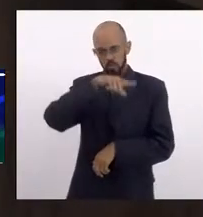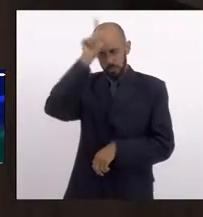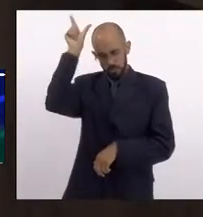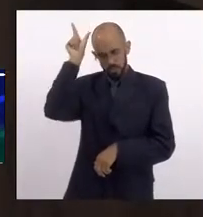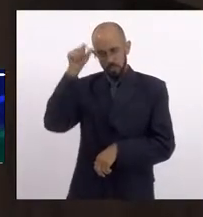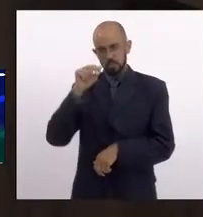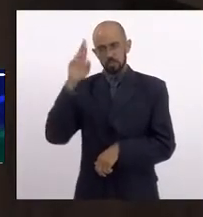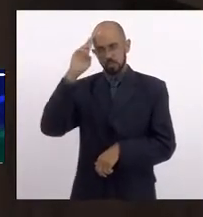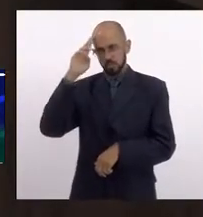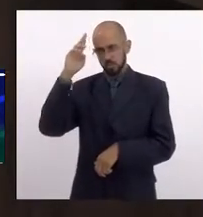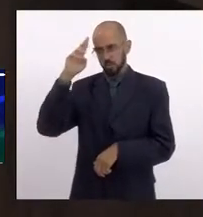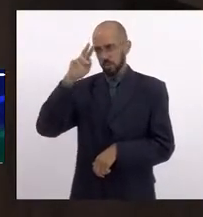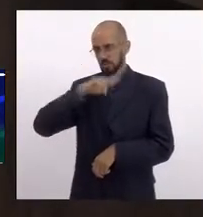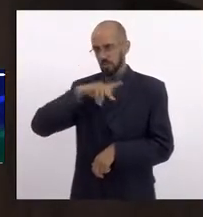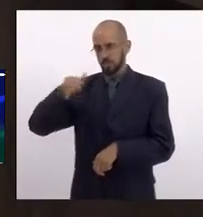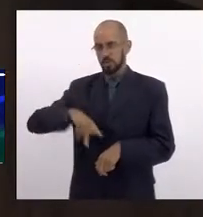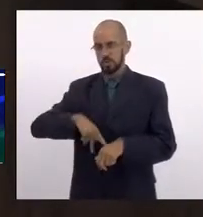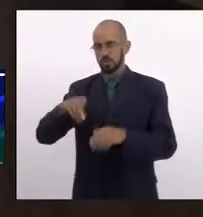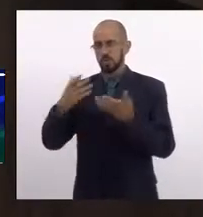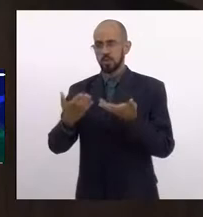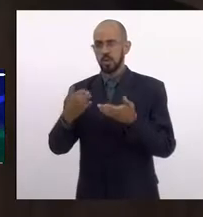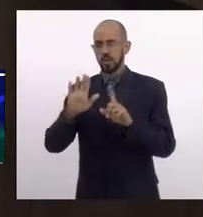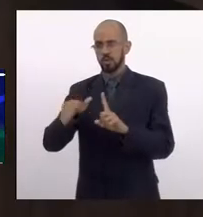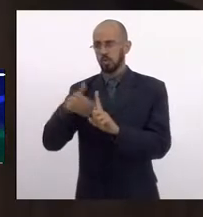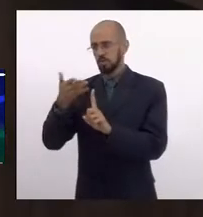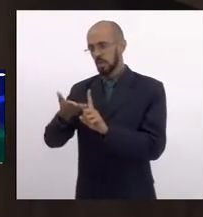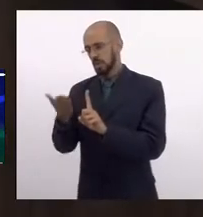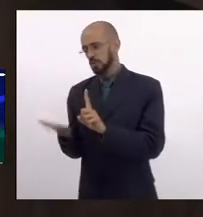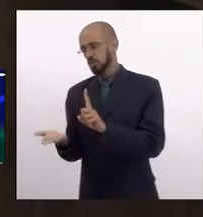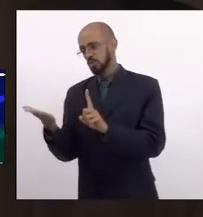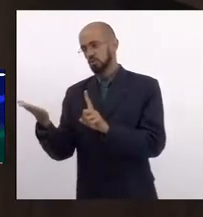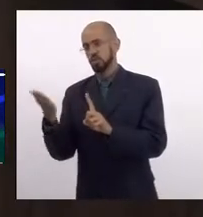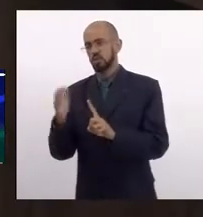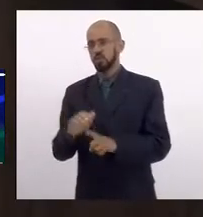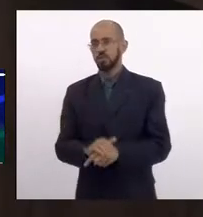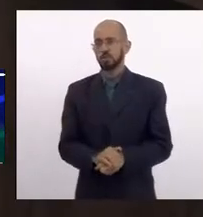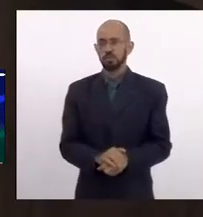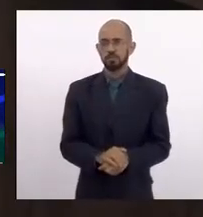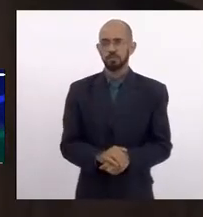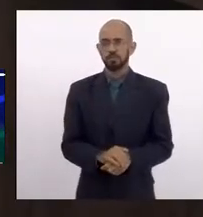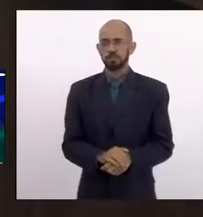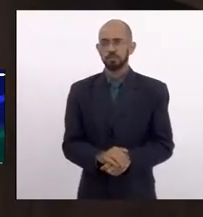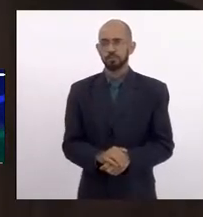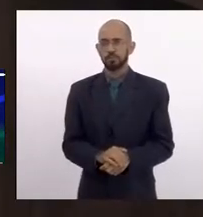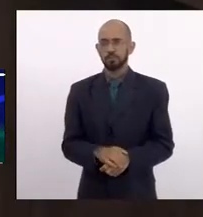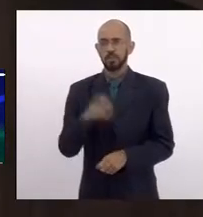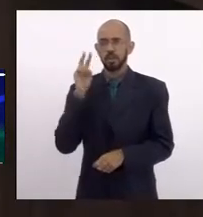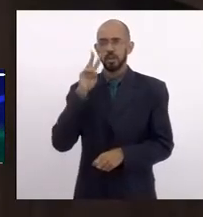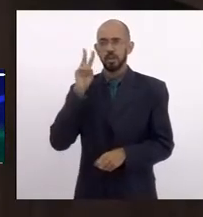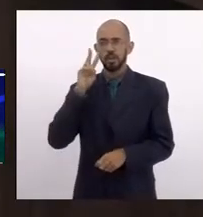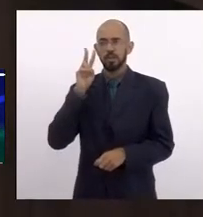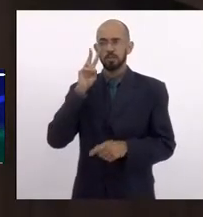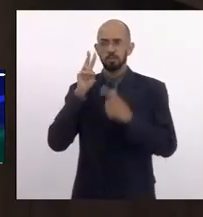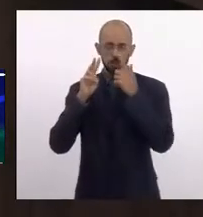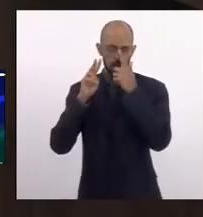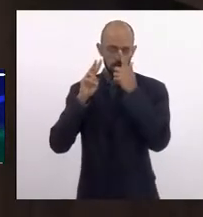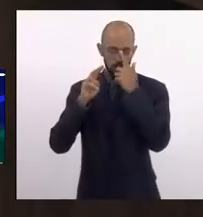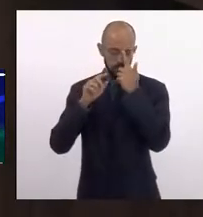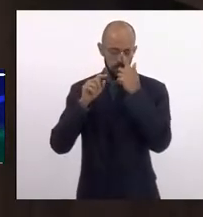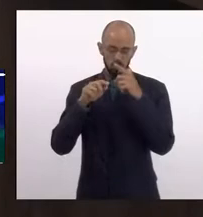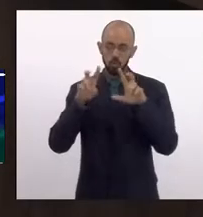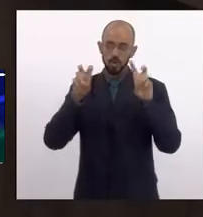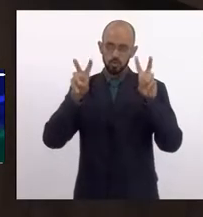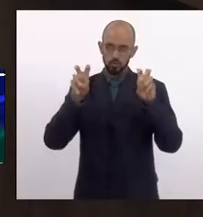eu só queria novamente em homenagem a vossa excelência' rememorar tal questão